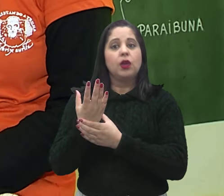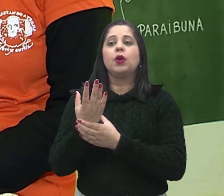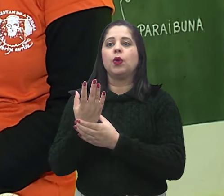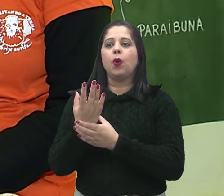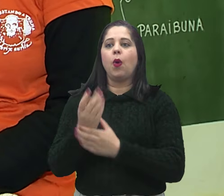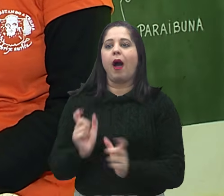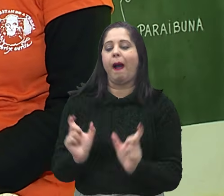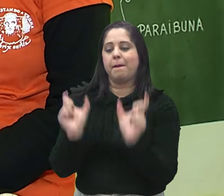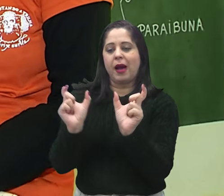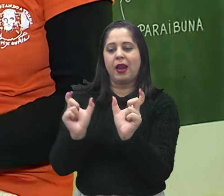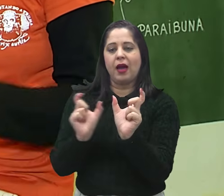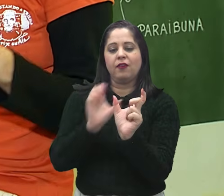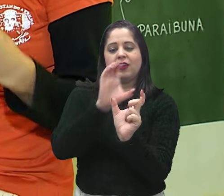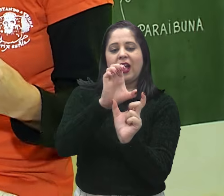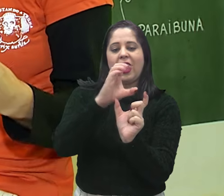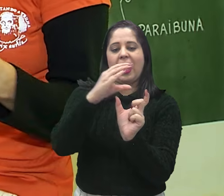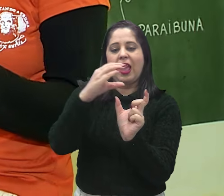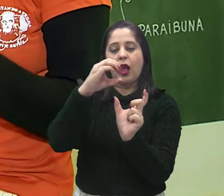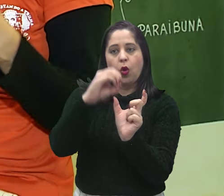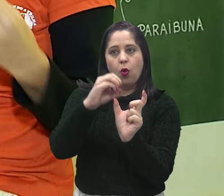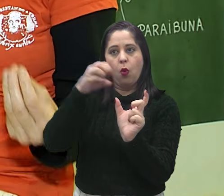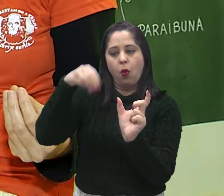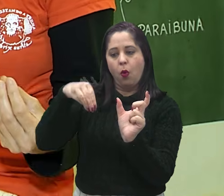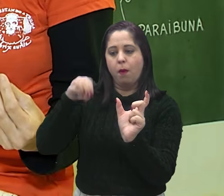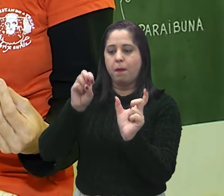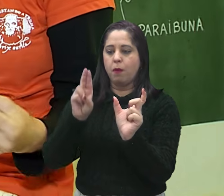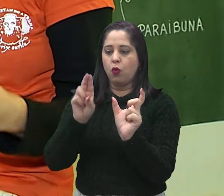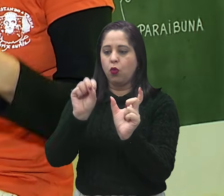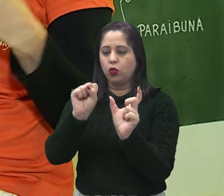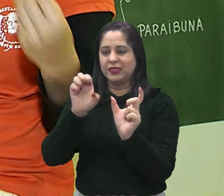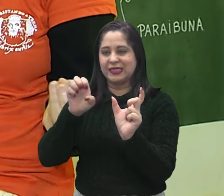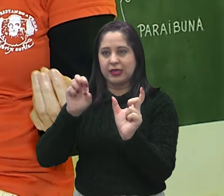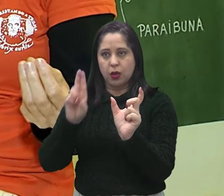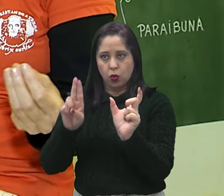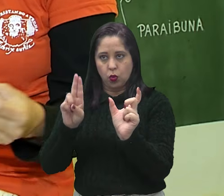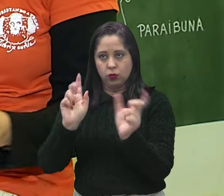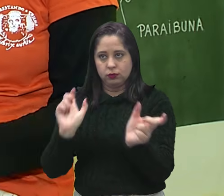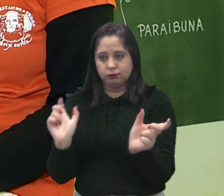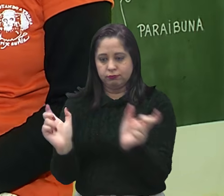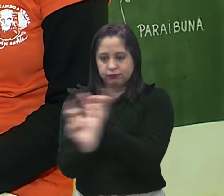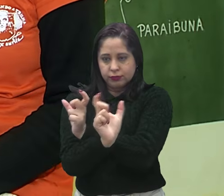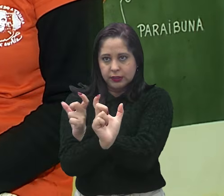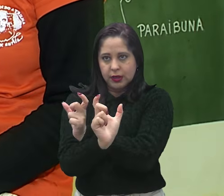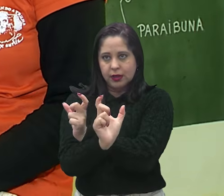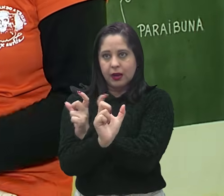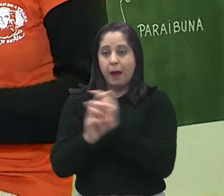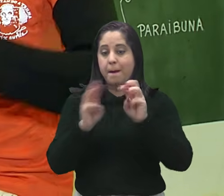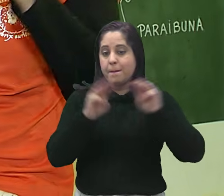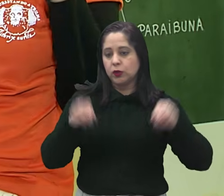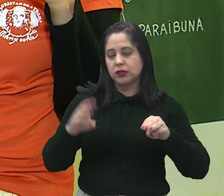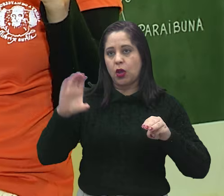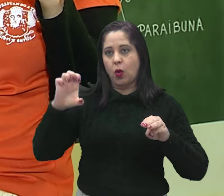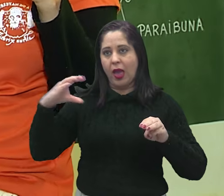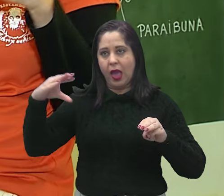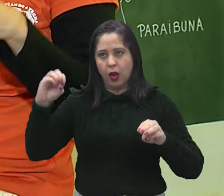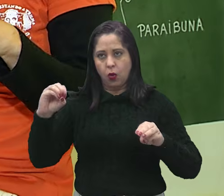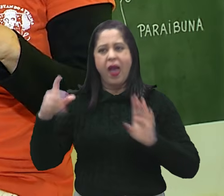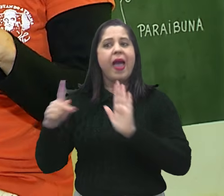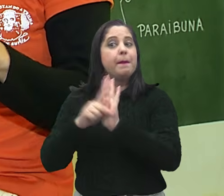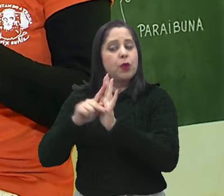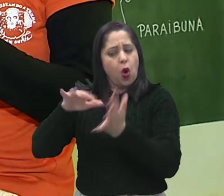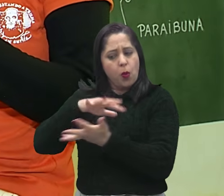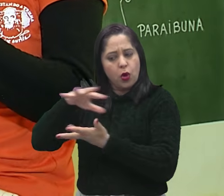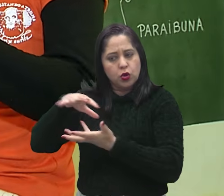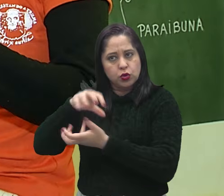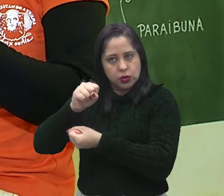de ecomuseu. E aí, qual é a diferença então de um museu para um ecomuseu? Lá atrás, né, vamos